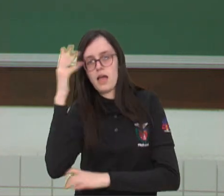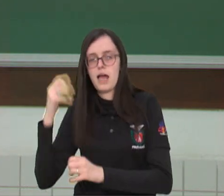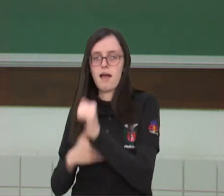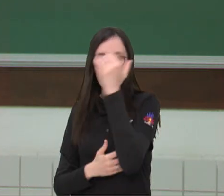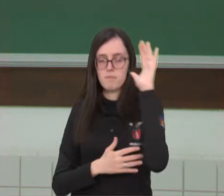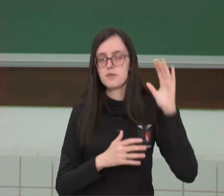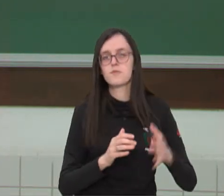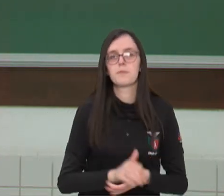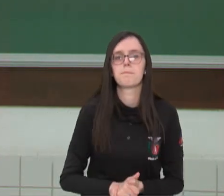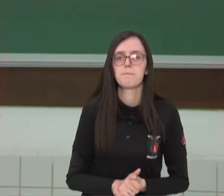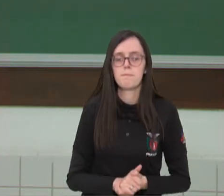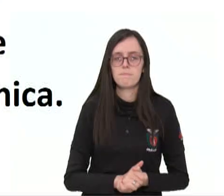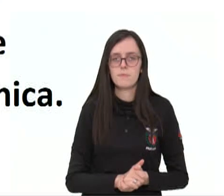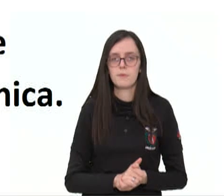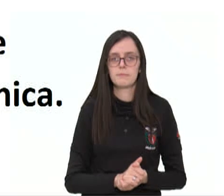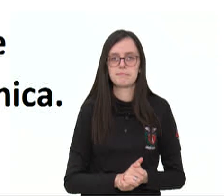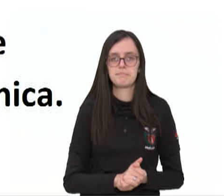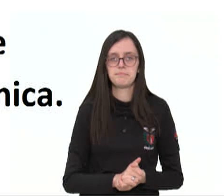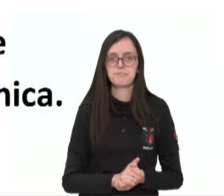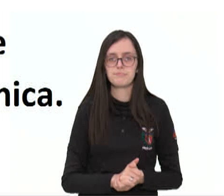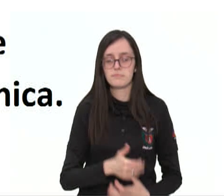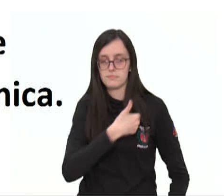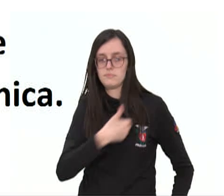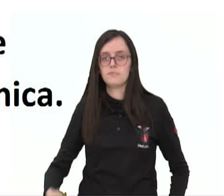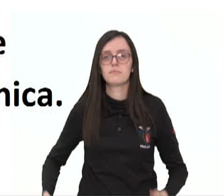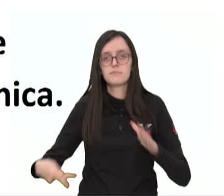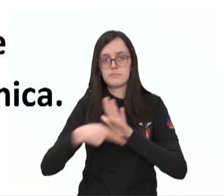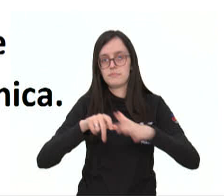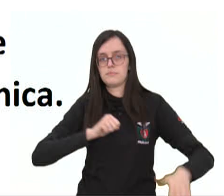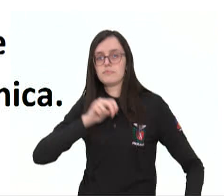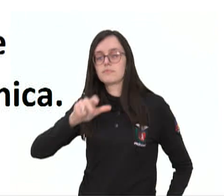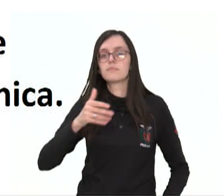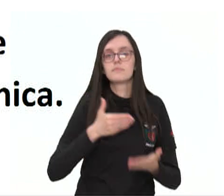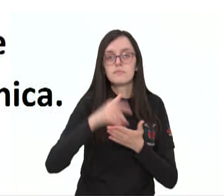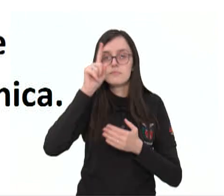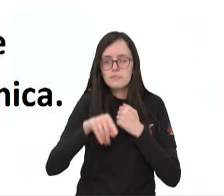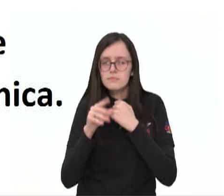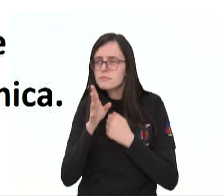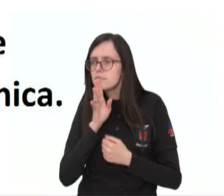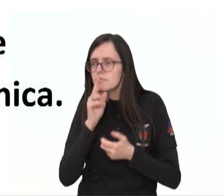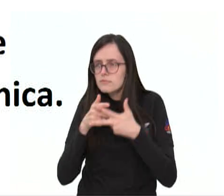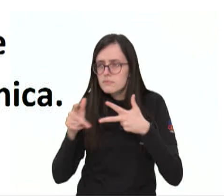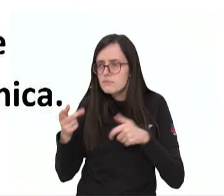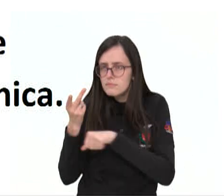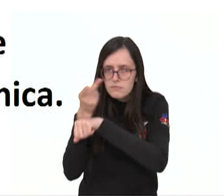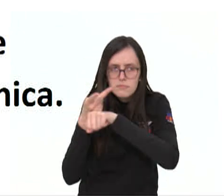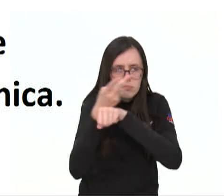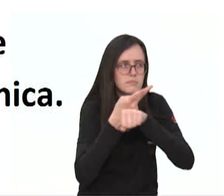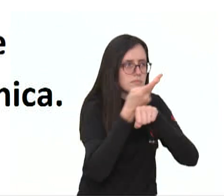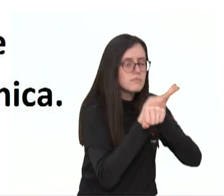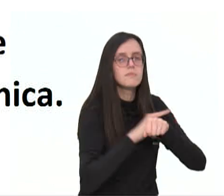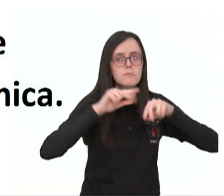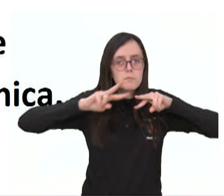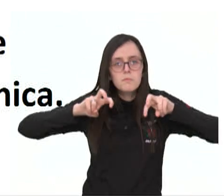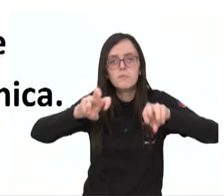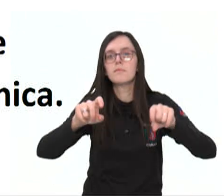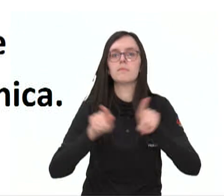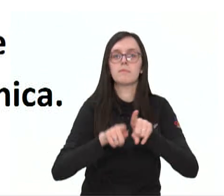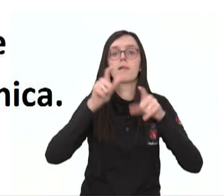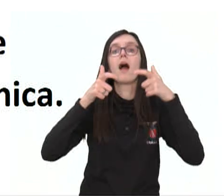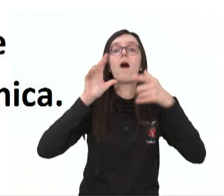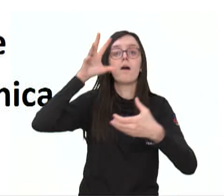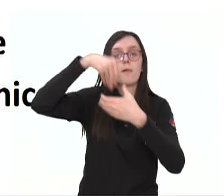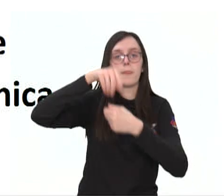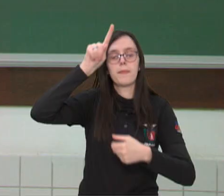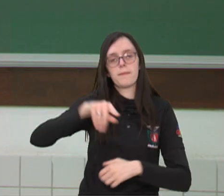governo português, então, passou a realizar expedições de conhecimento, de guarda e de exploração no interior